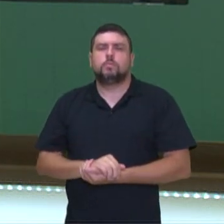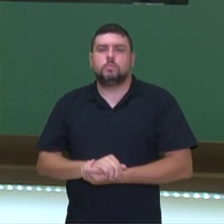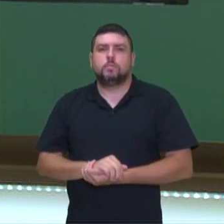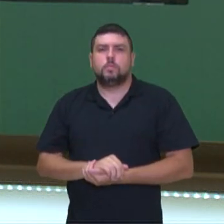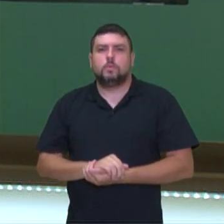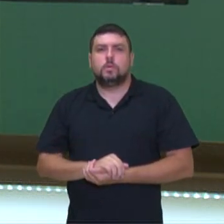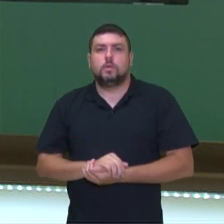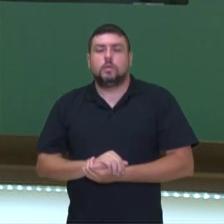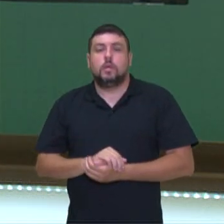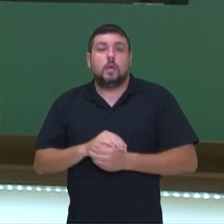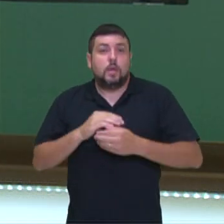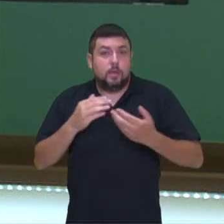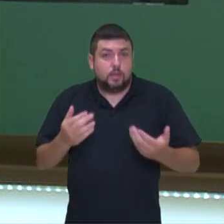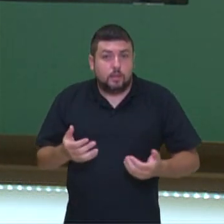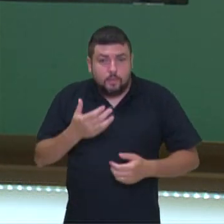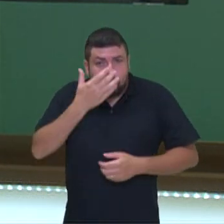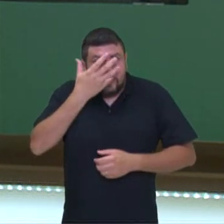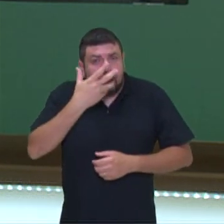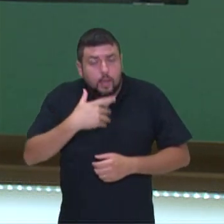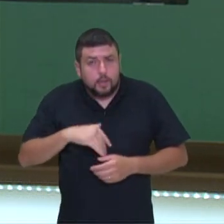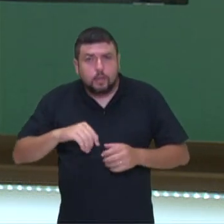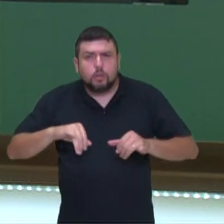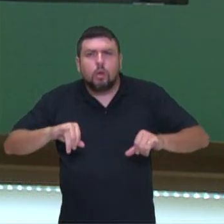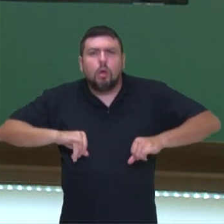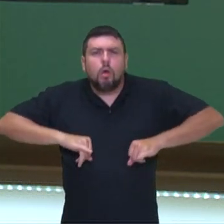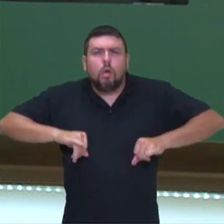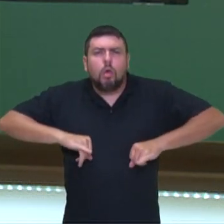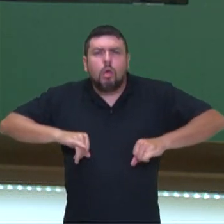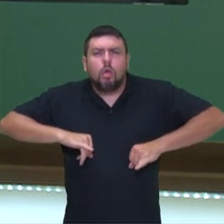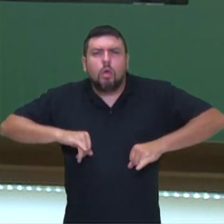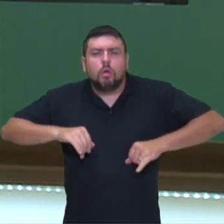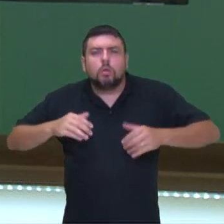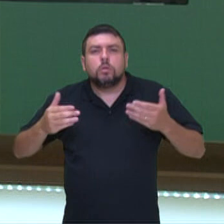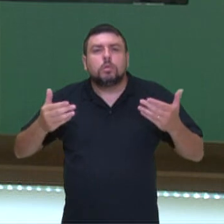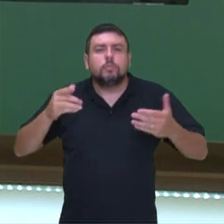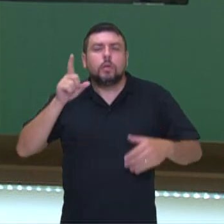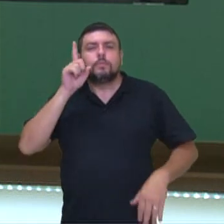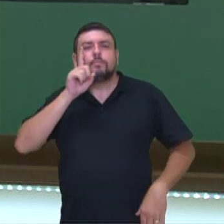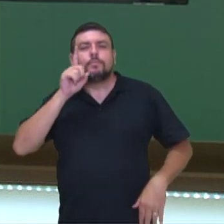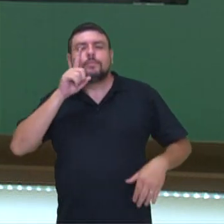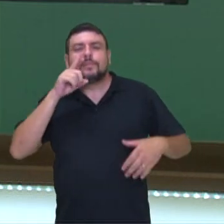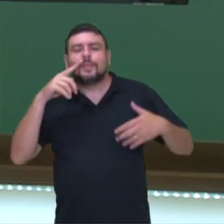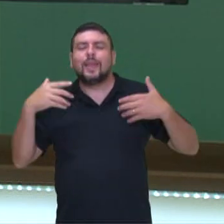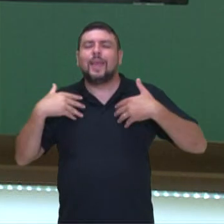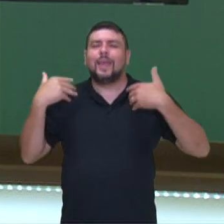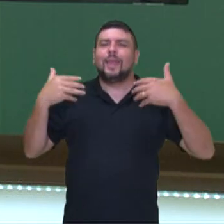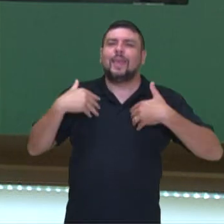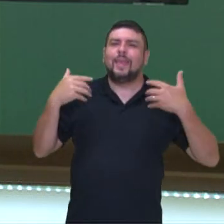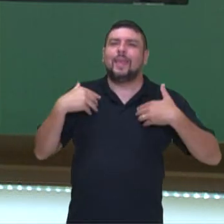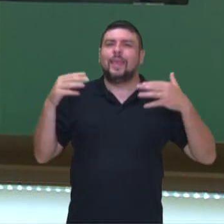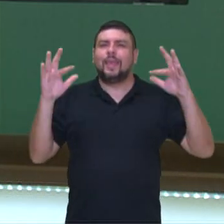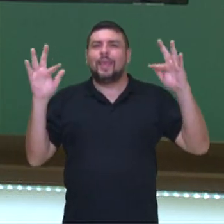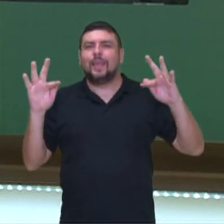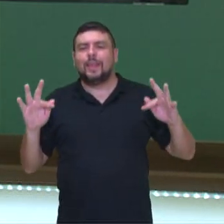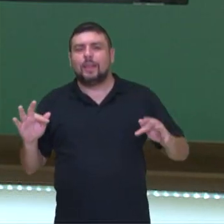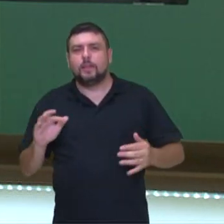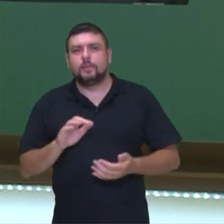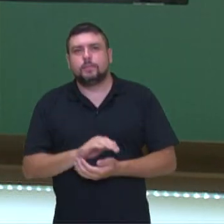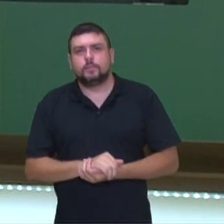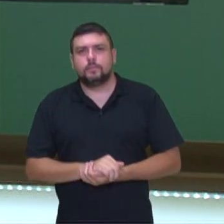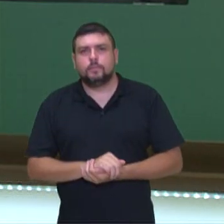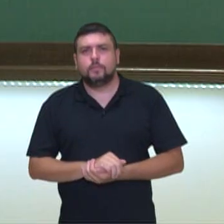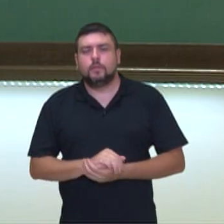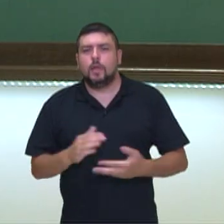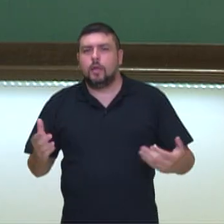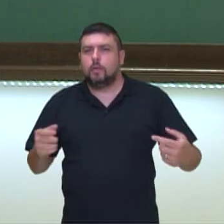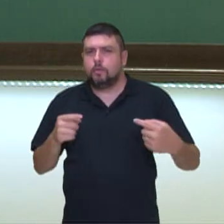de uma vietnamita e o paradoxo da alegria norte-americana segurando as mãos dela, não é? Então, vamos fazer o